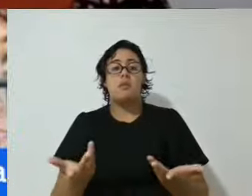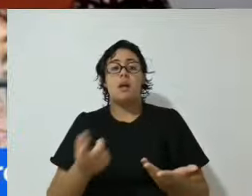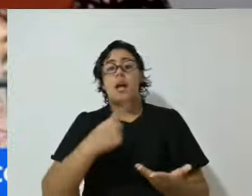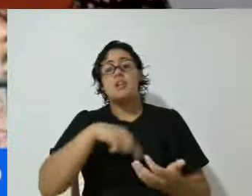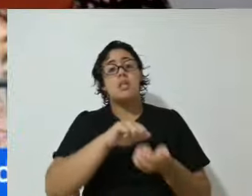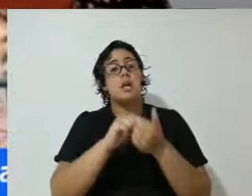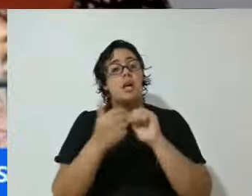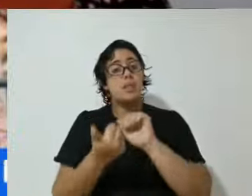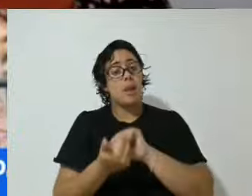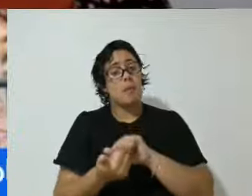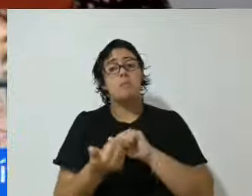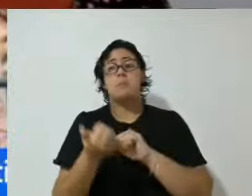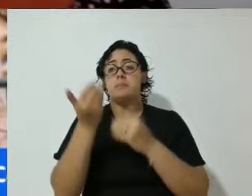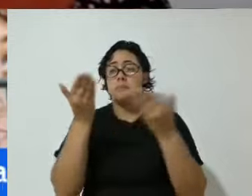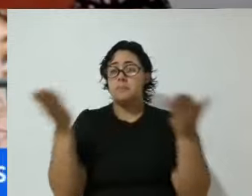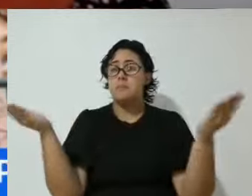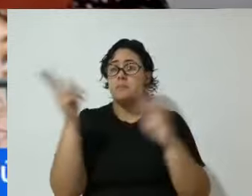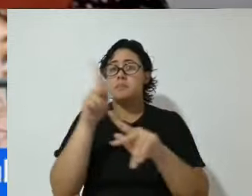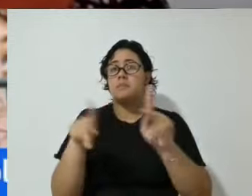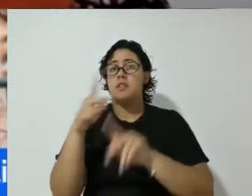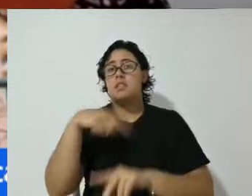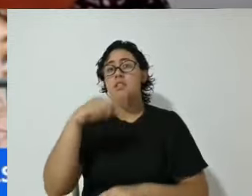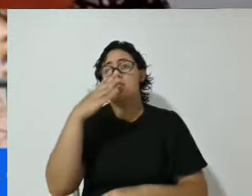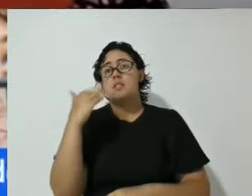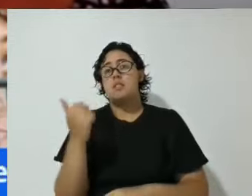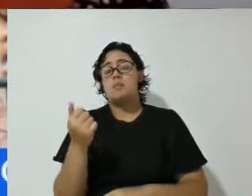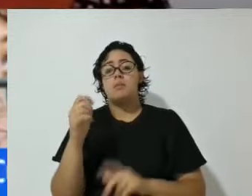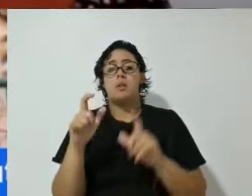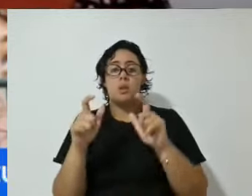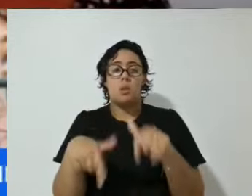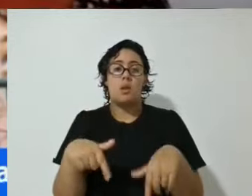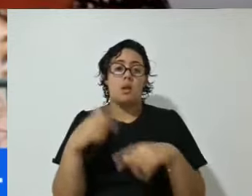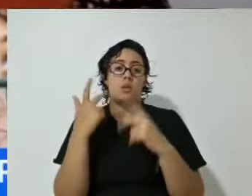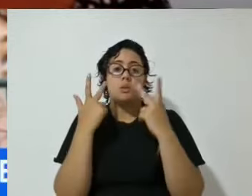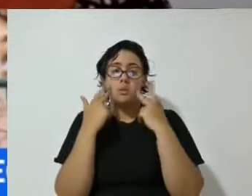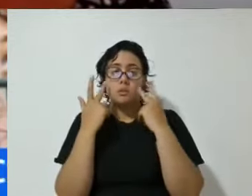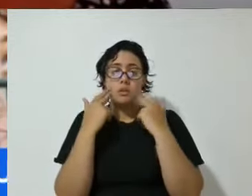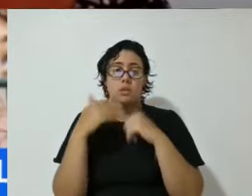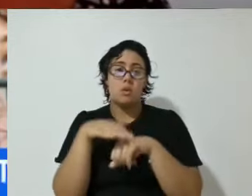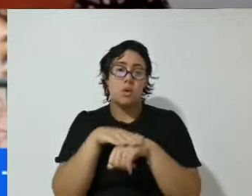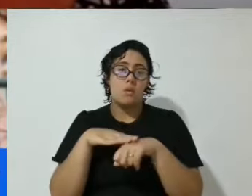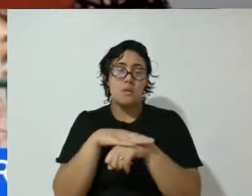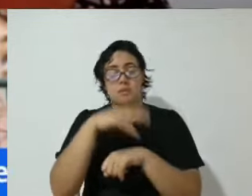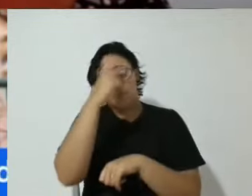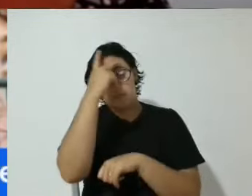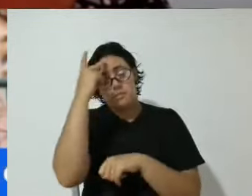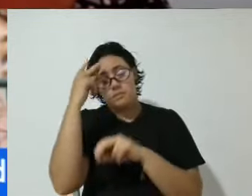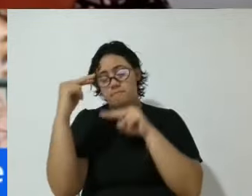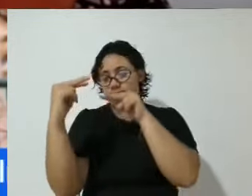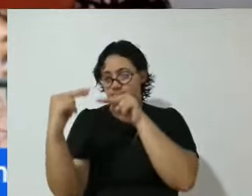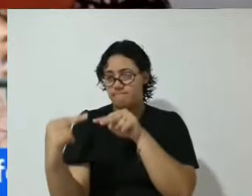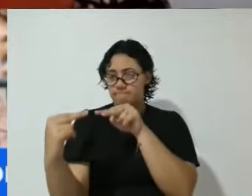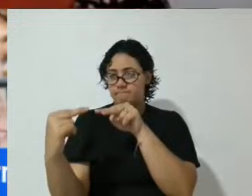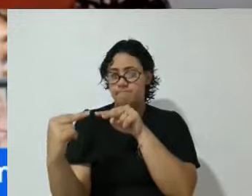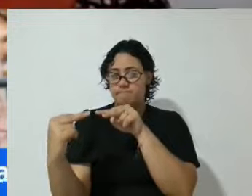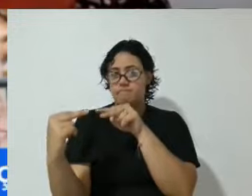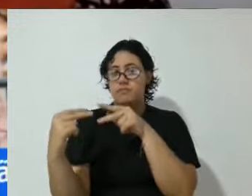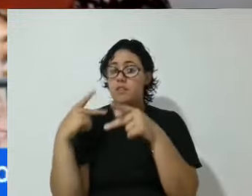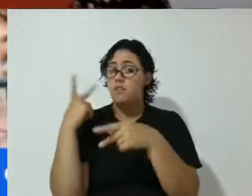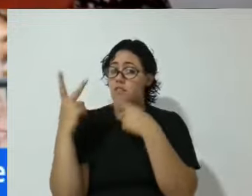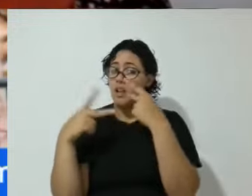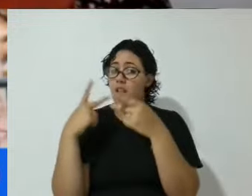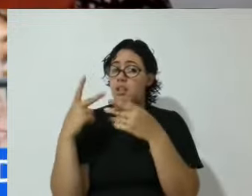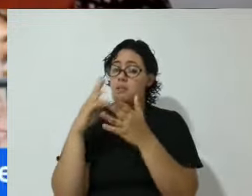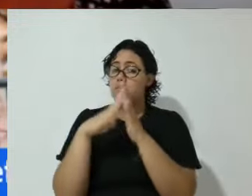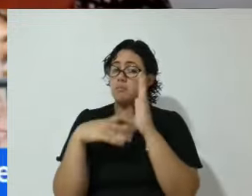é necessário que a gente saia do lugar comum, que a gente converse com as pessoas, olhe nos olhos e fala da programação.